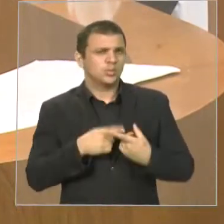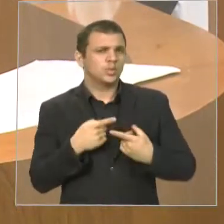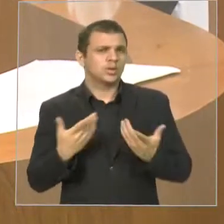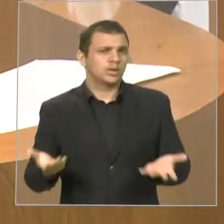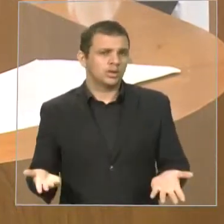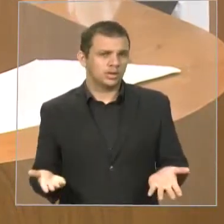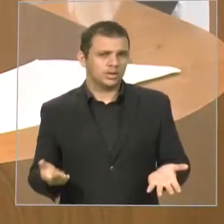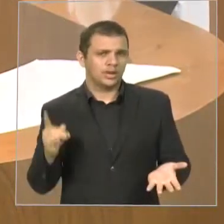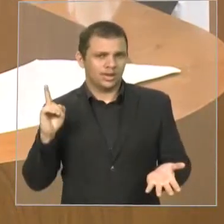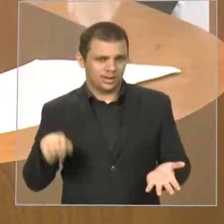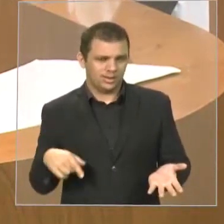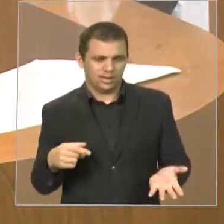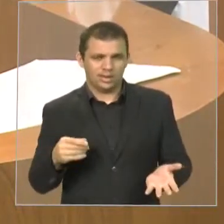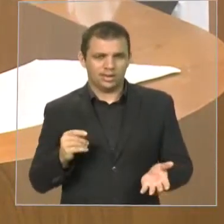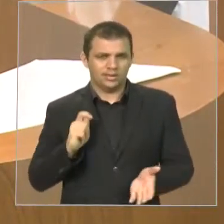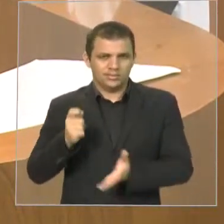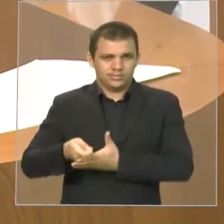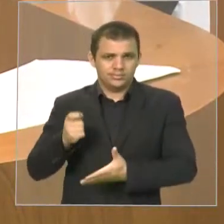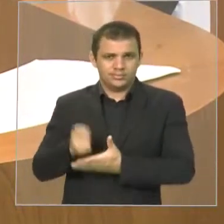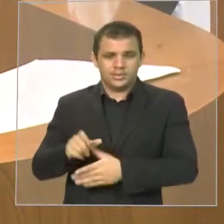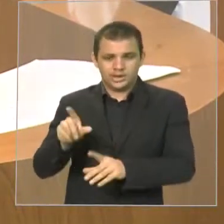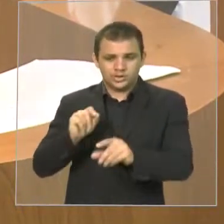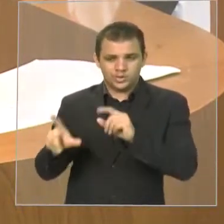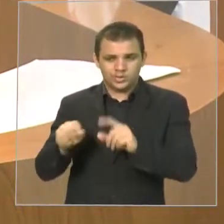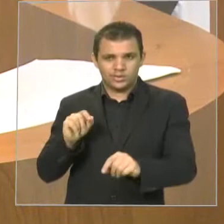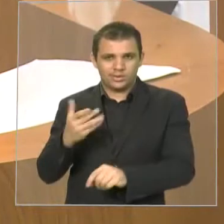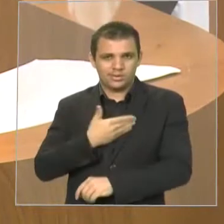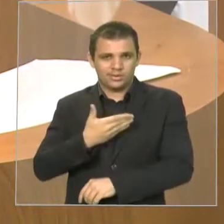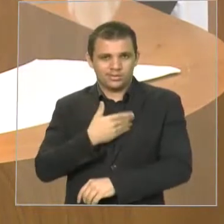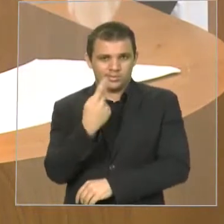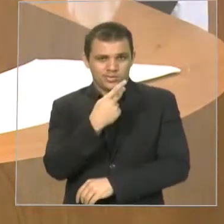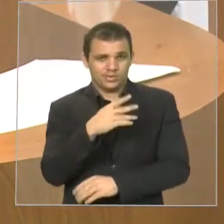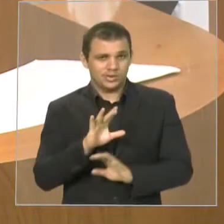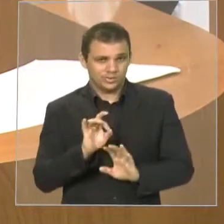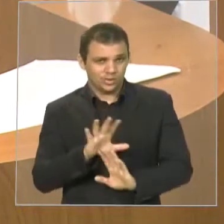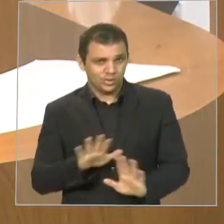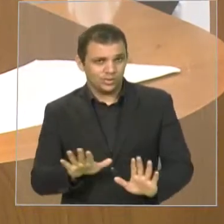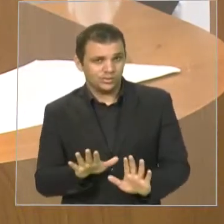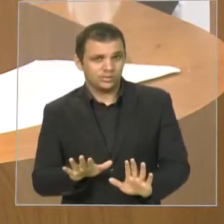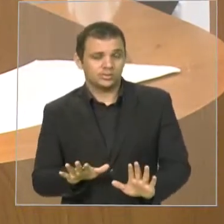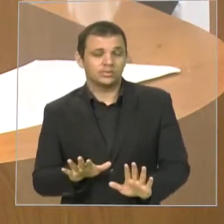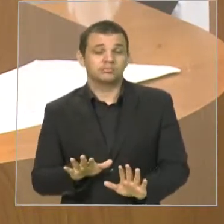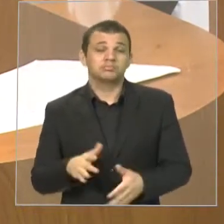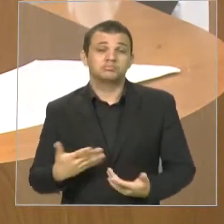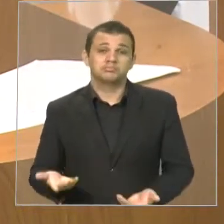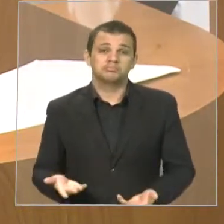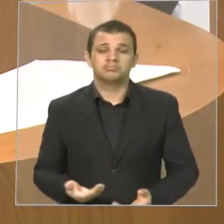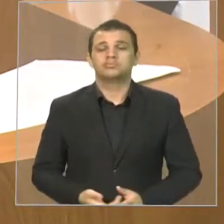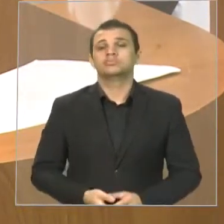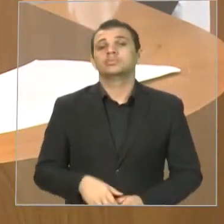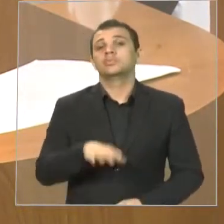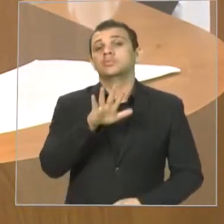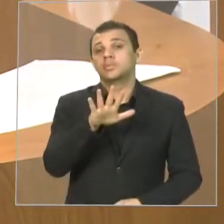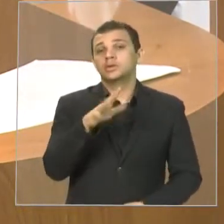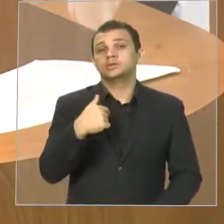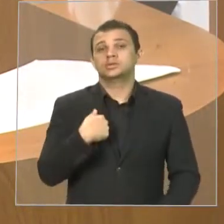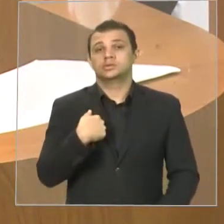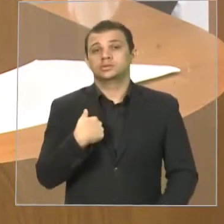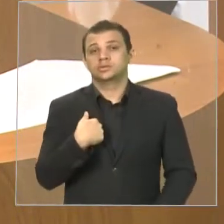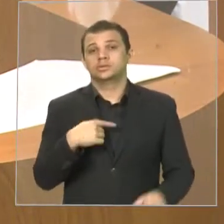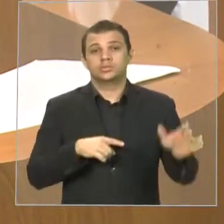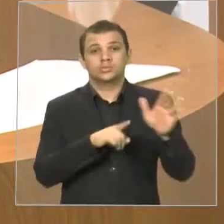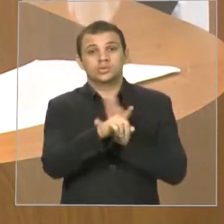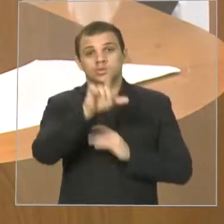Até aí tudo bem, mais uma coincidência. Mas eu solicitei ao líder do governo e ao líder do bloco, Rafael